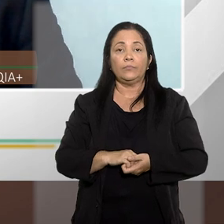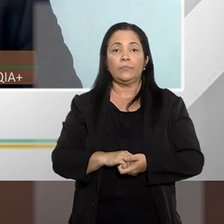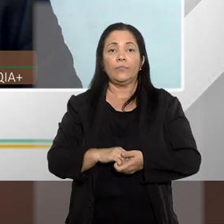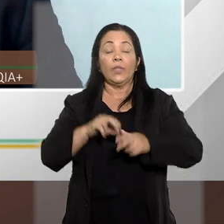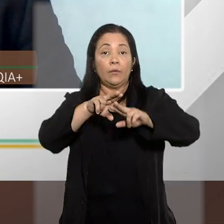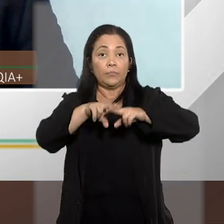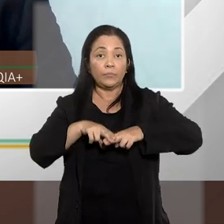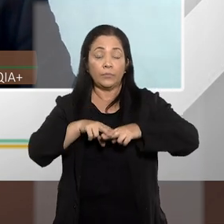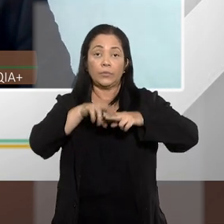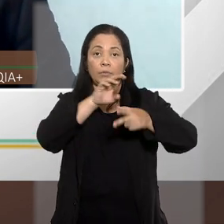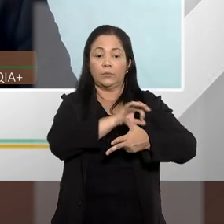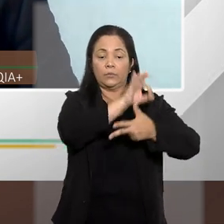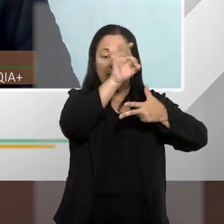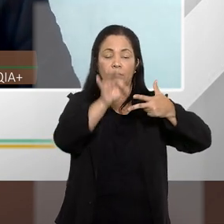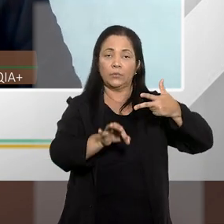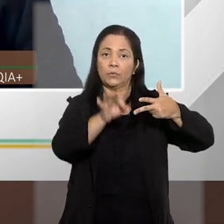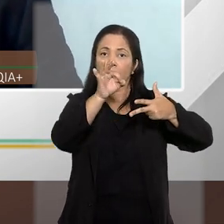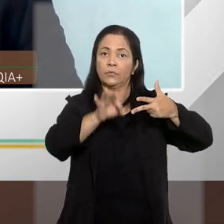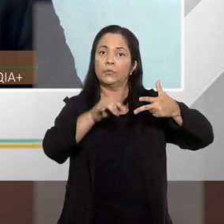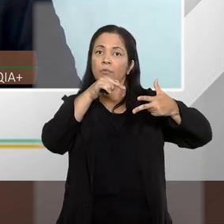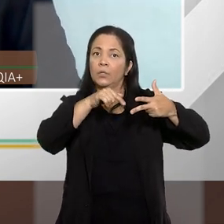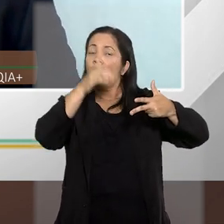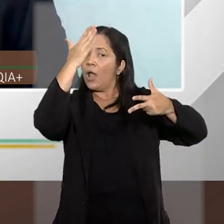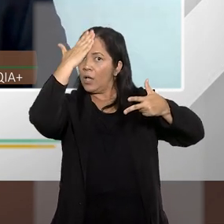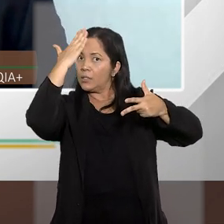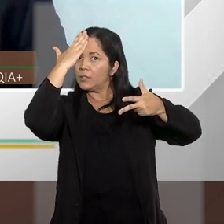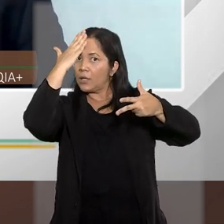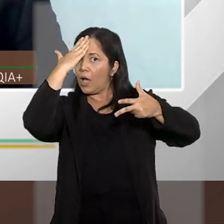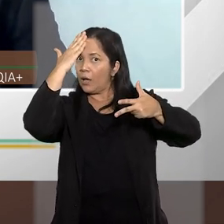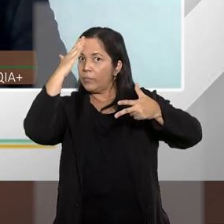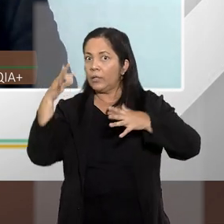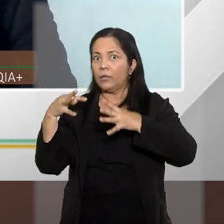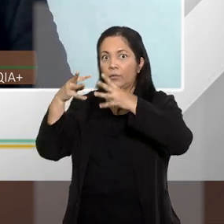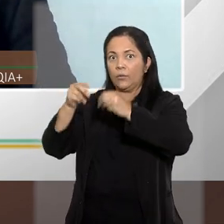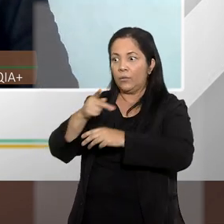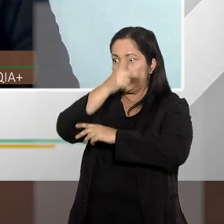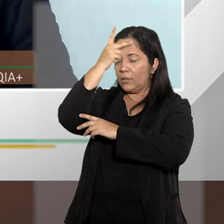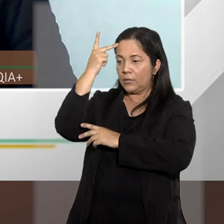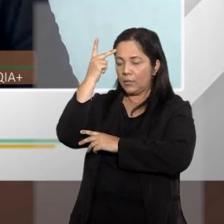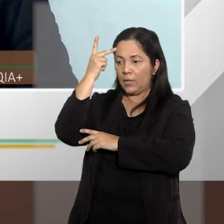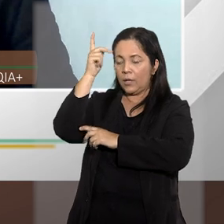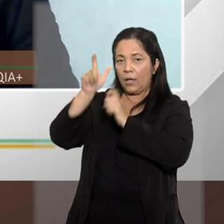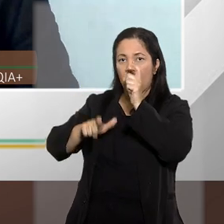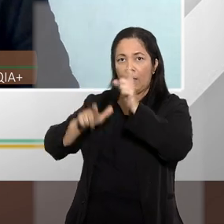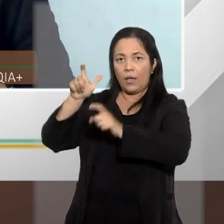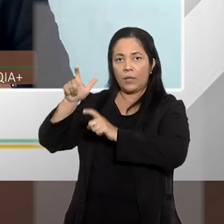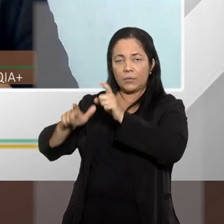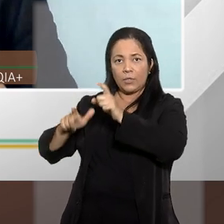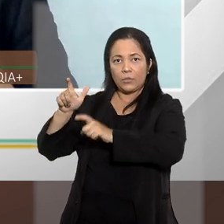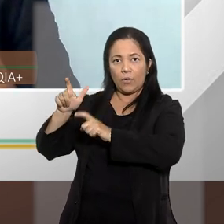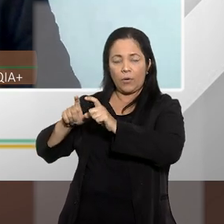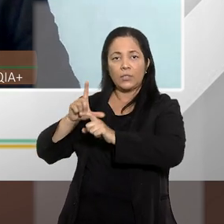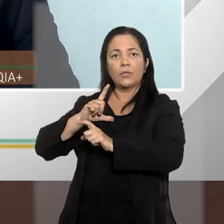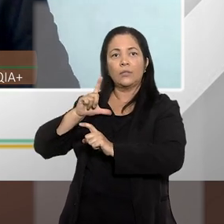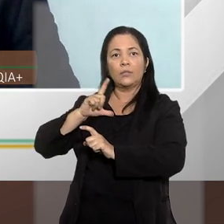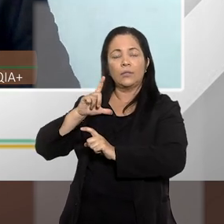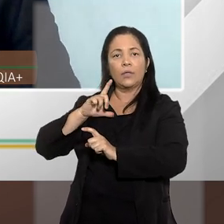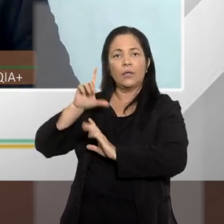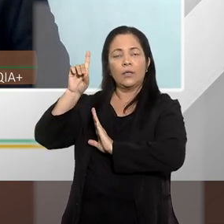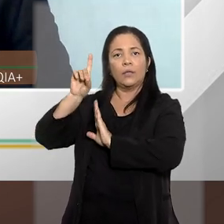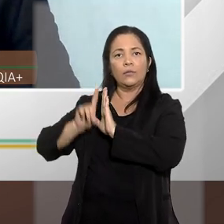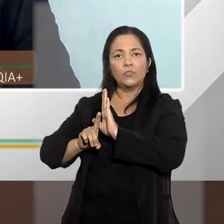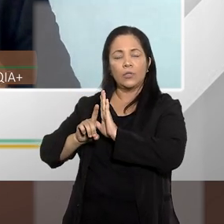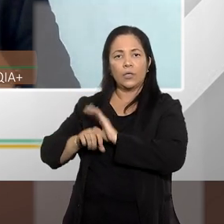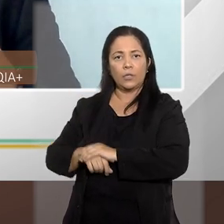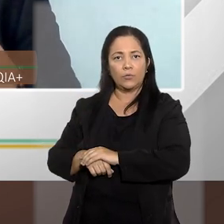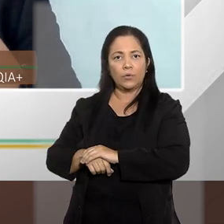Poder Judiciário reconhece o direito das pessoas se autodeterminarem enquanto sujeitos, né, fazerem